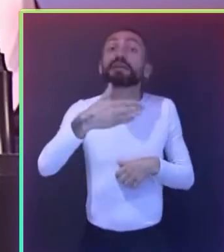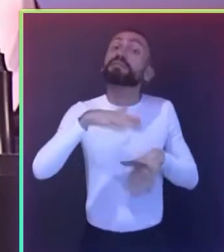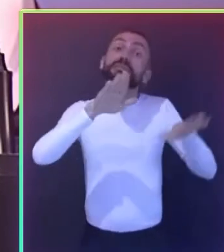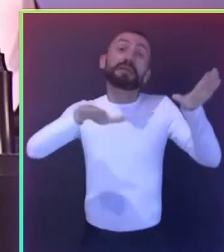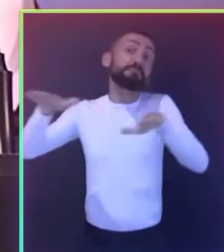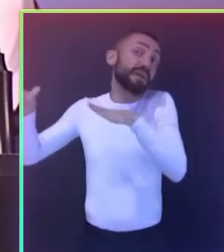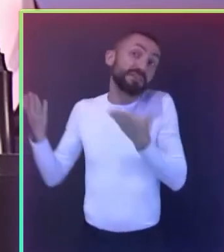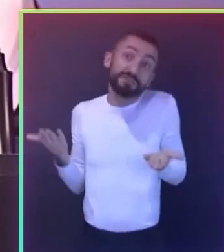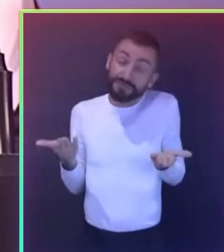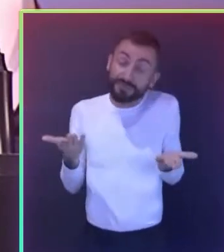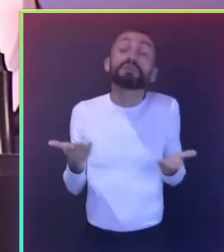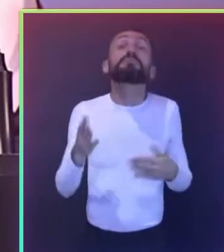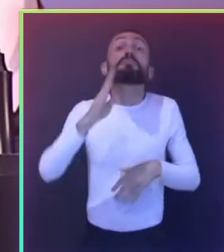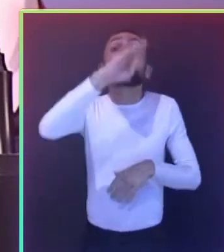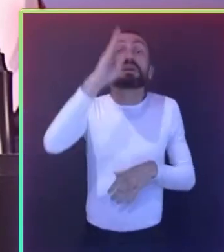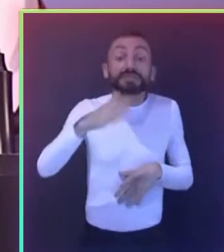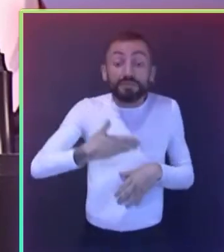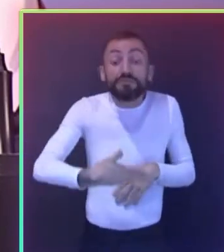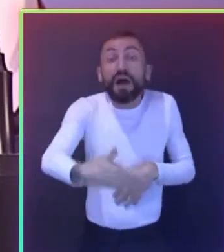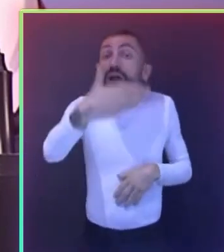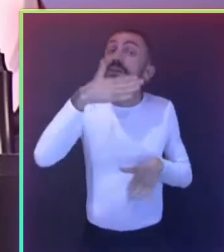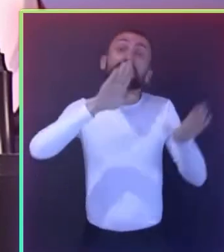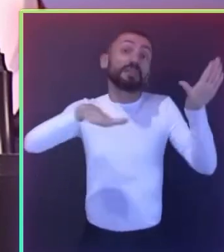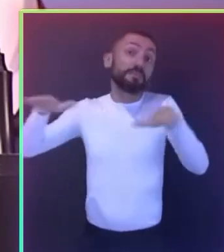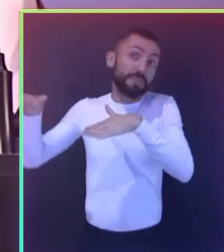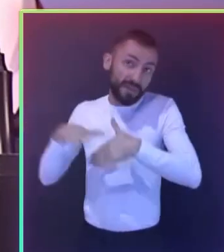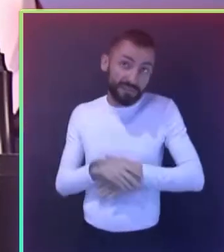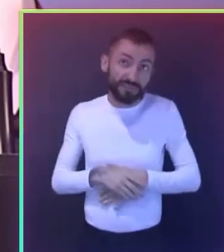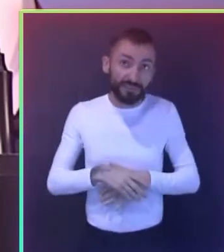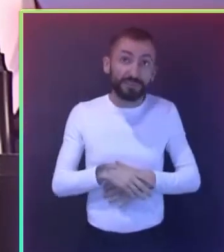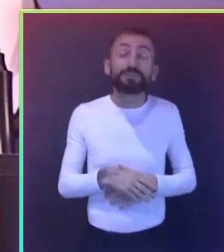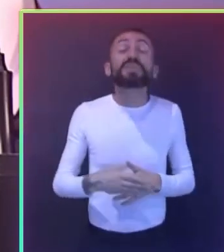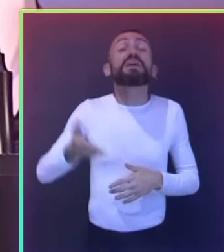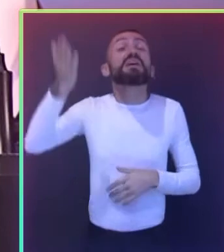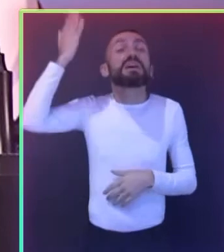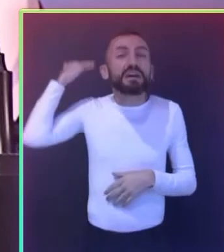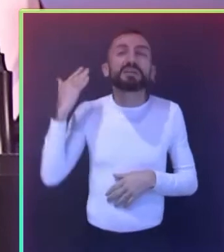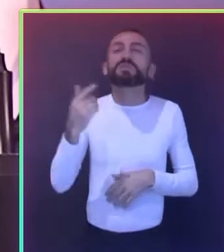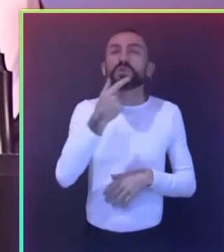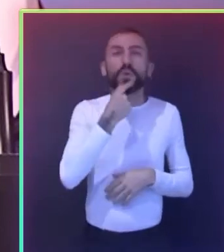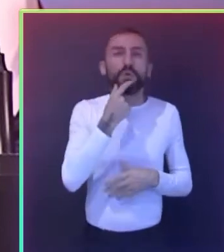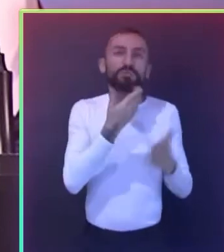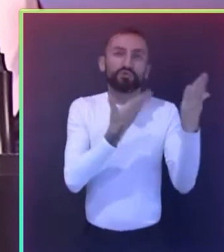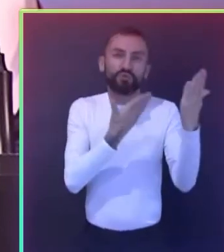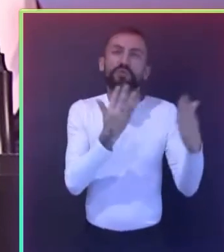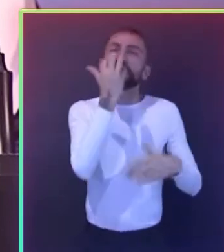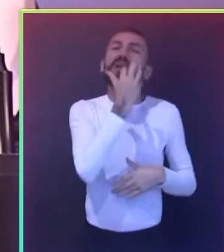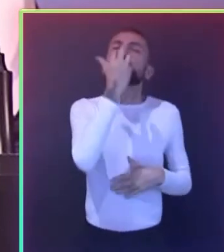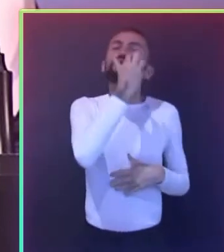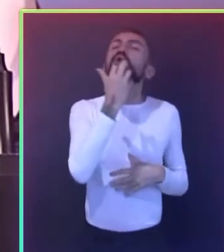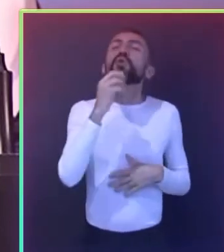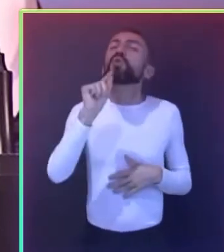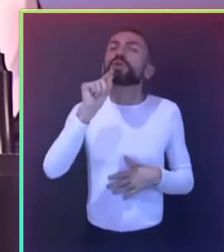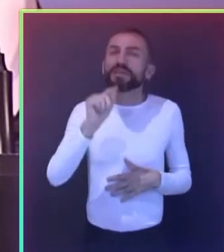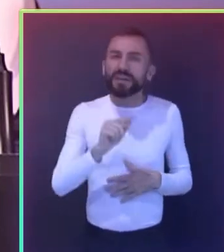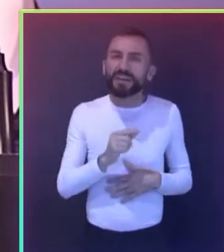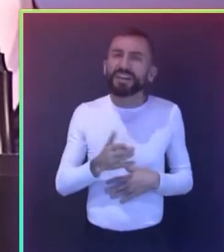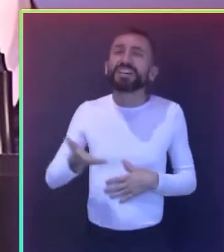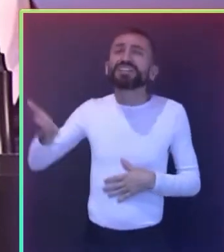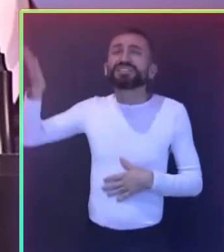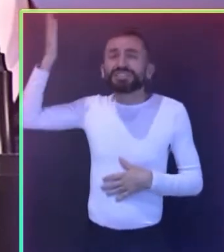nós é um dia um jovem cantora se encantou já choramos Muito